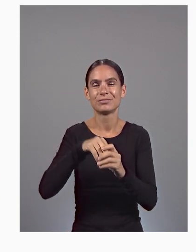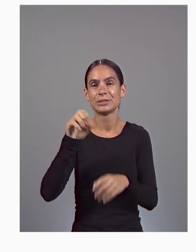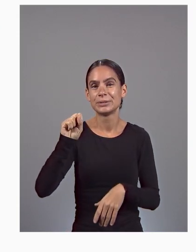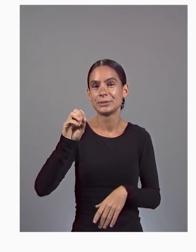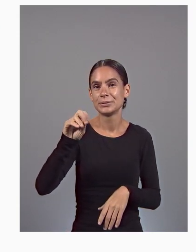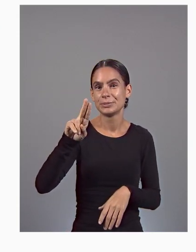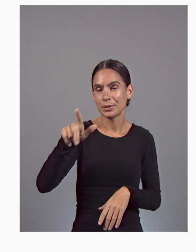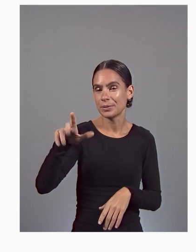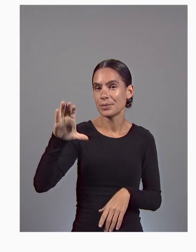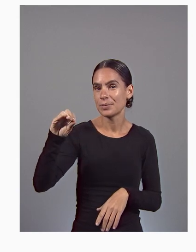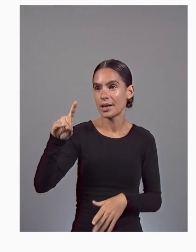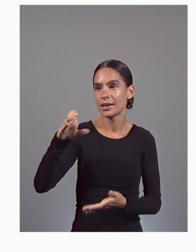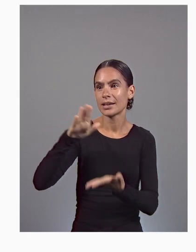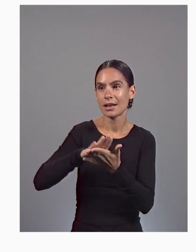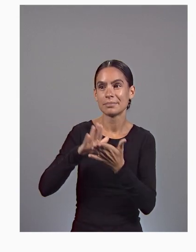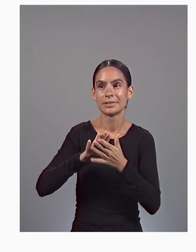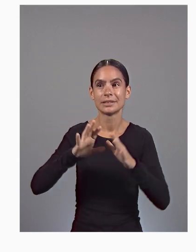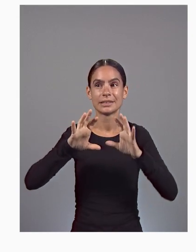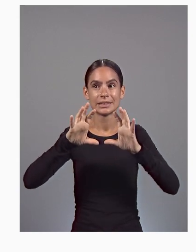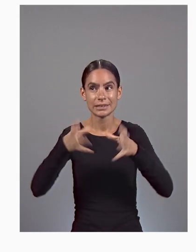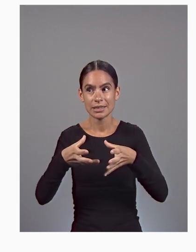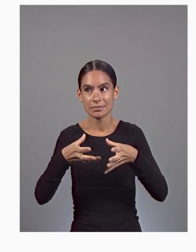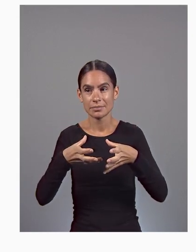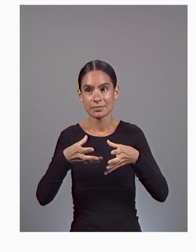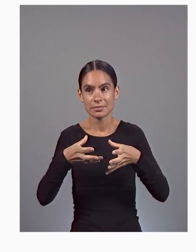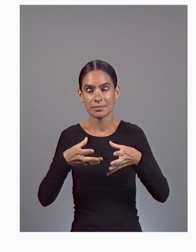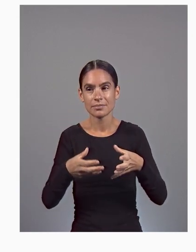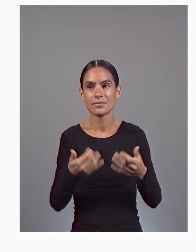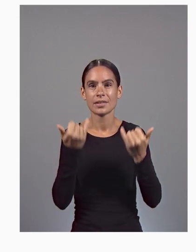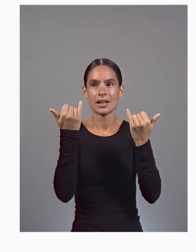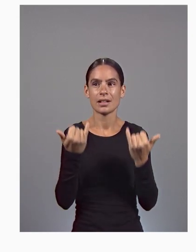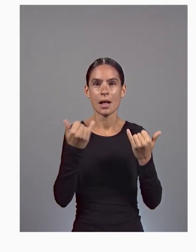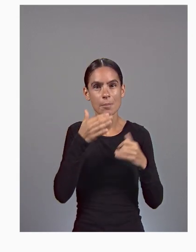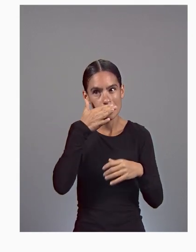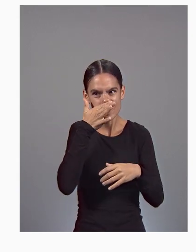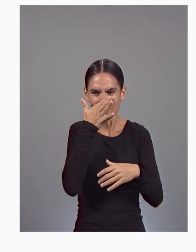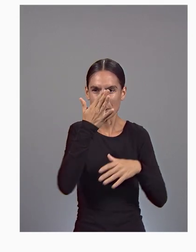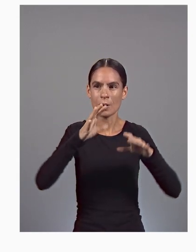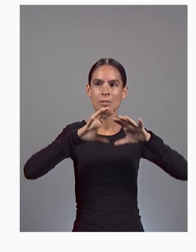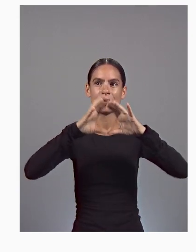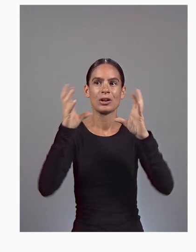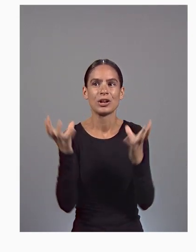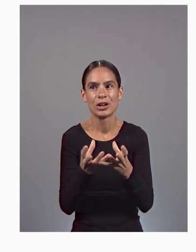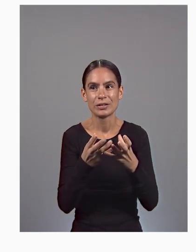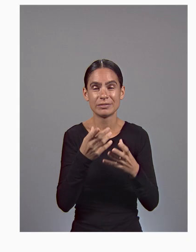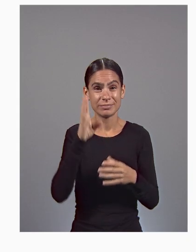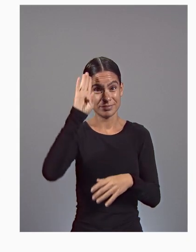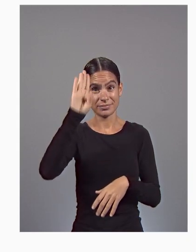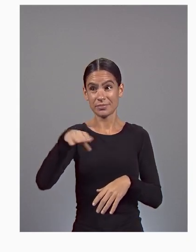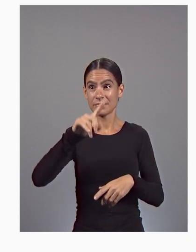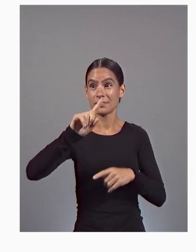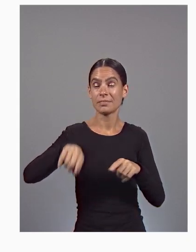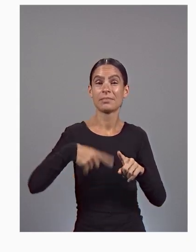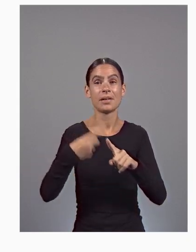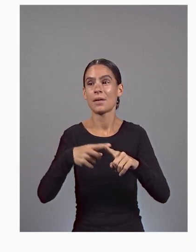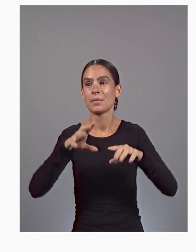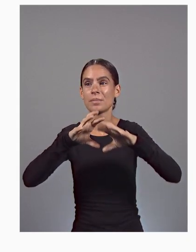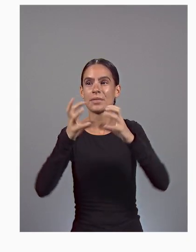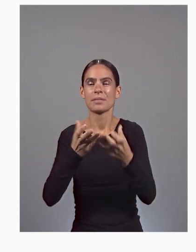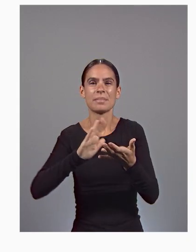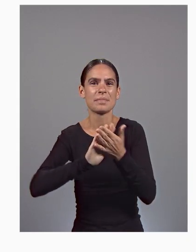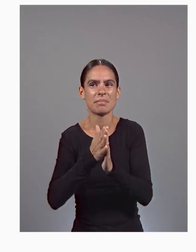do lado de lá. Ali o mundo, sabe quando o mundo ganha cor? Então nessa hora ficou colorido.